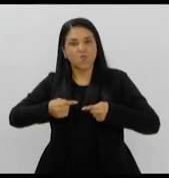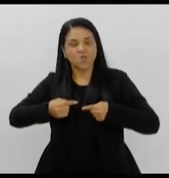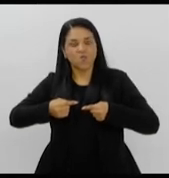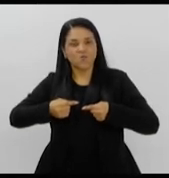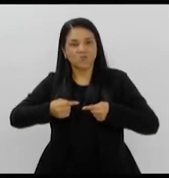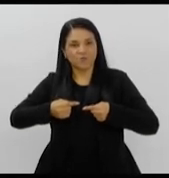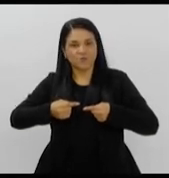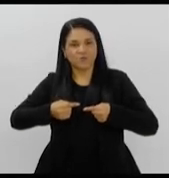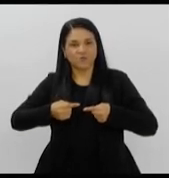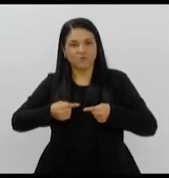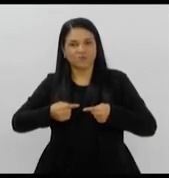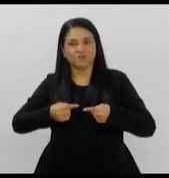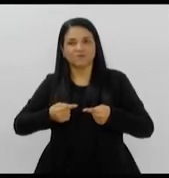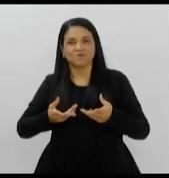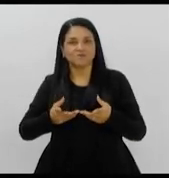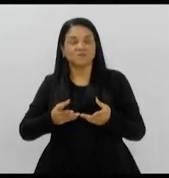pleito.